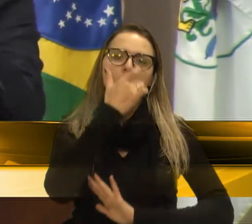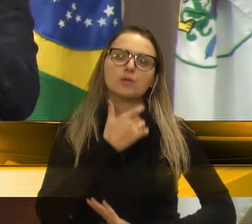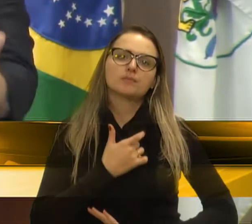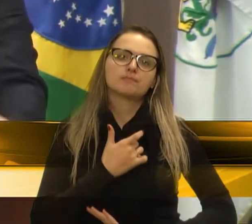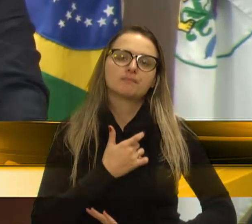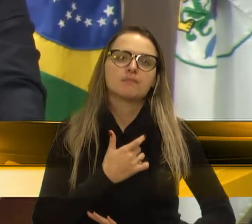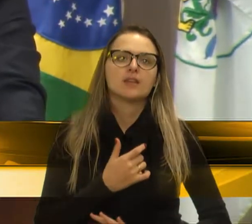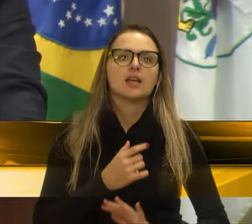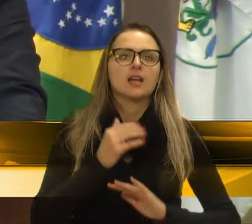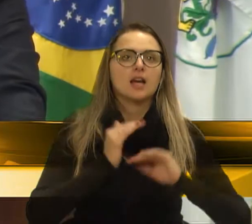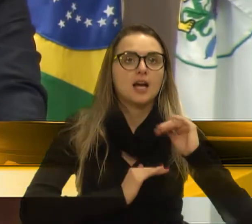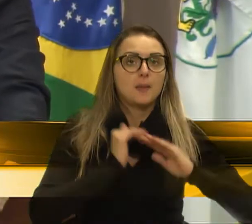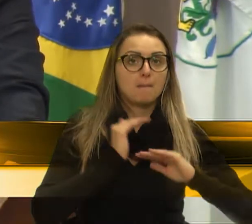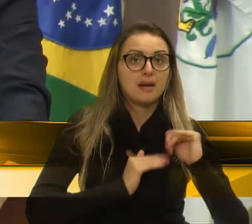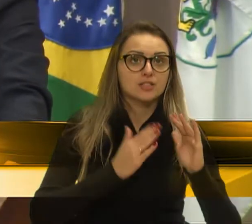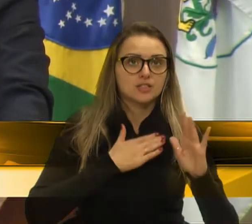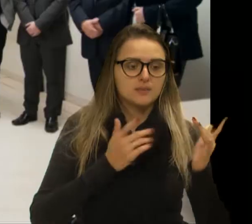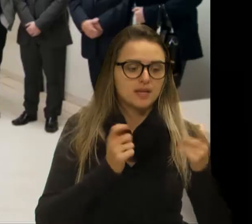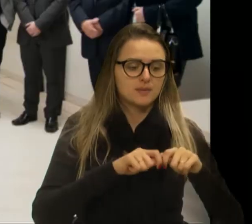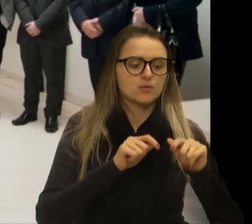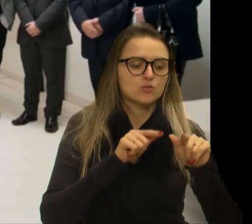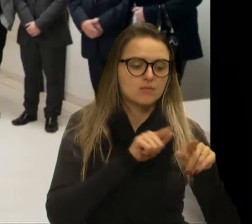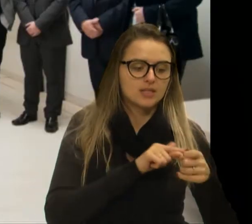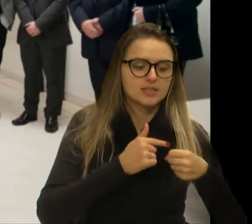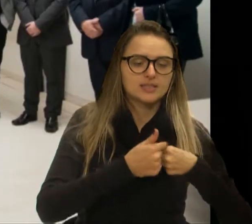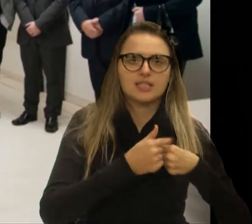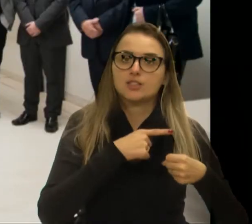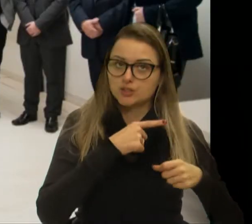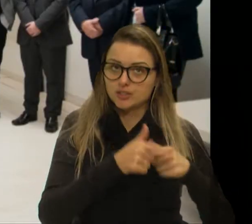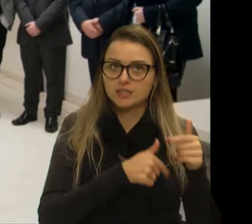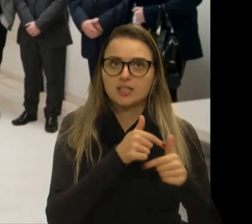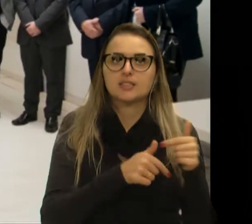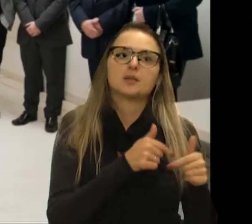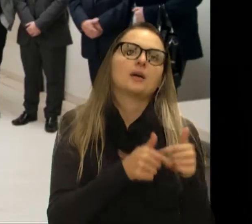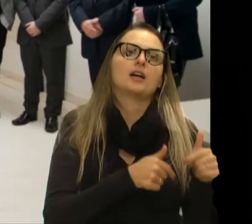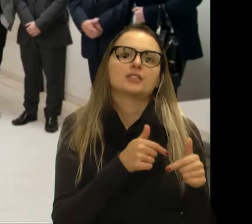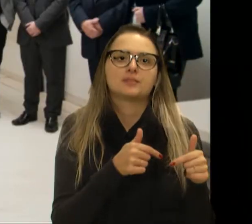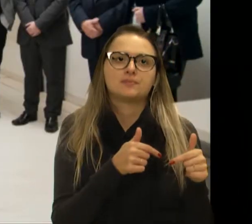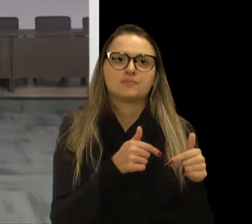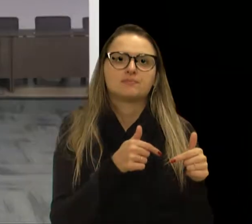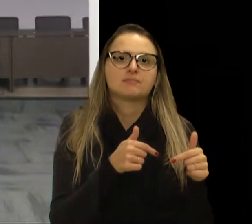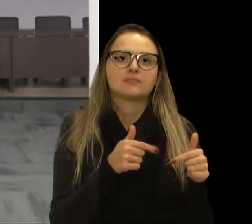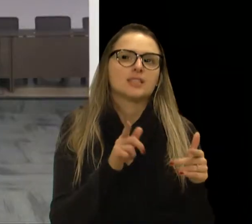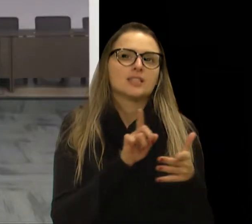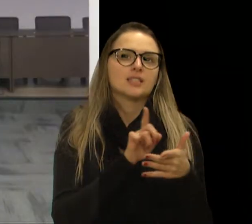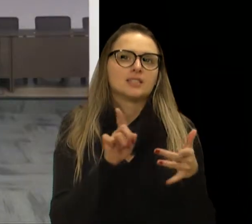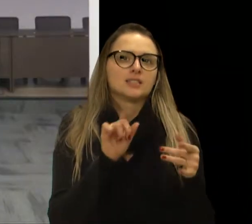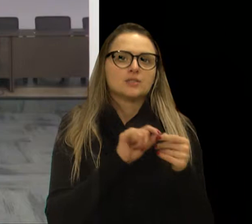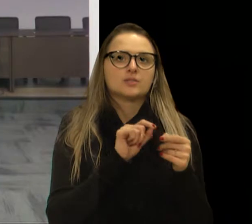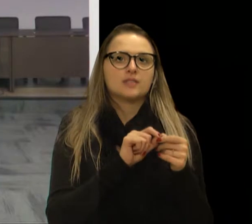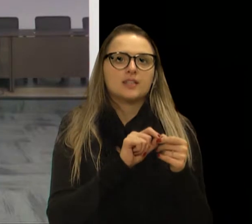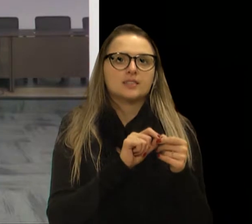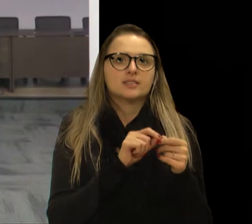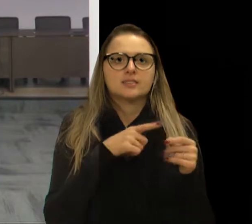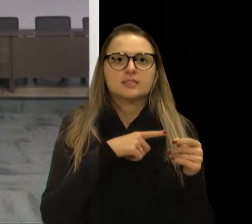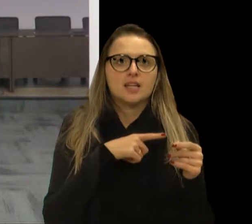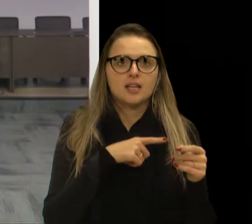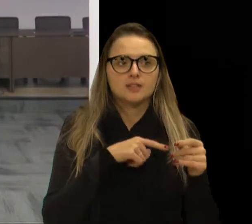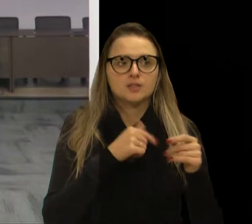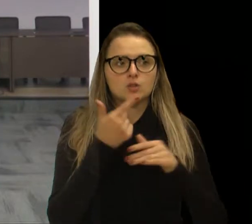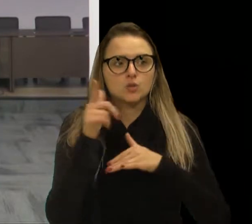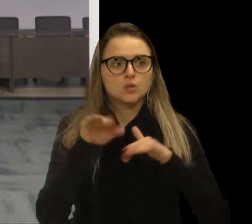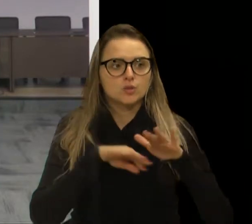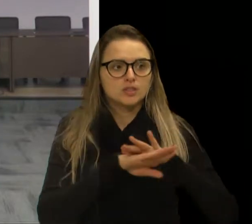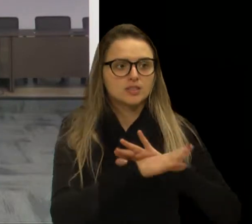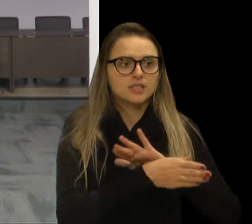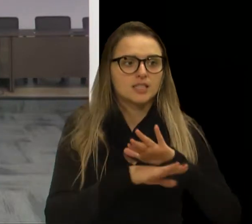a aplicação desse talento numa cidade fértil para trabalho não se faz só com isso. Essa equação tem algumas outras coisas. Tem a